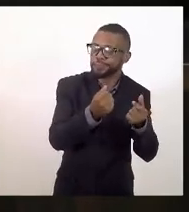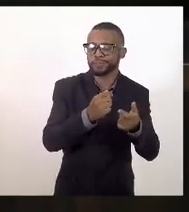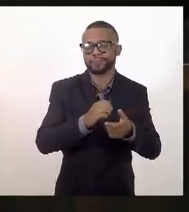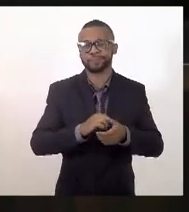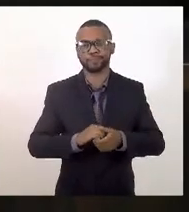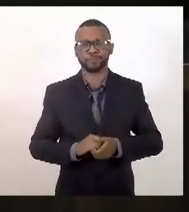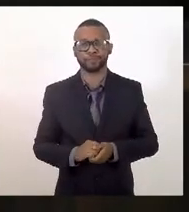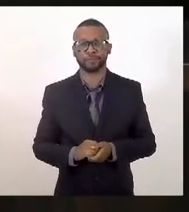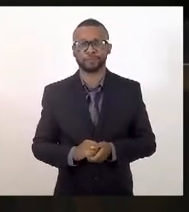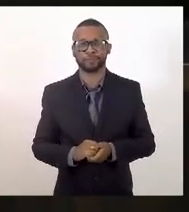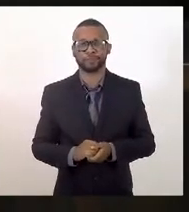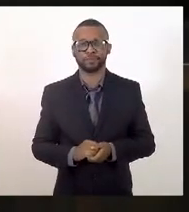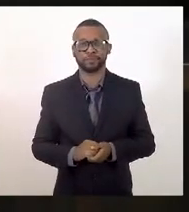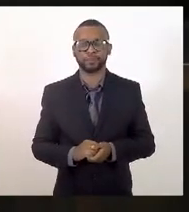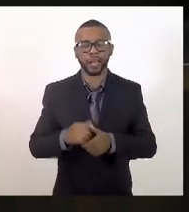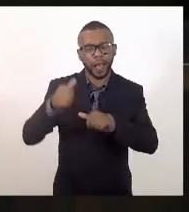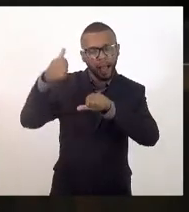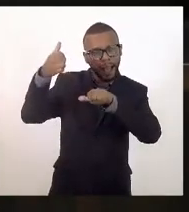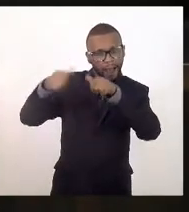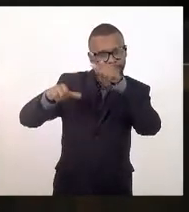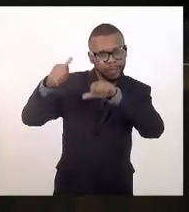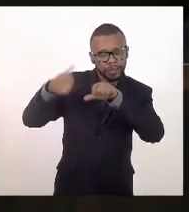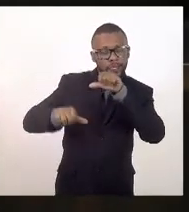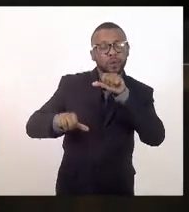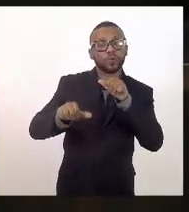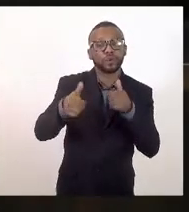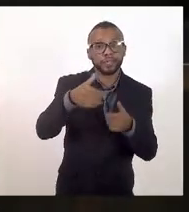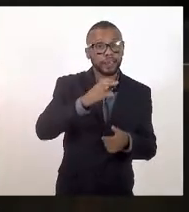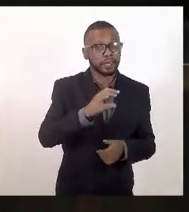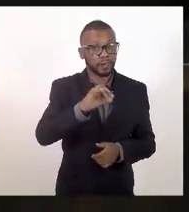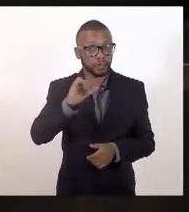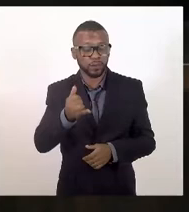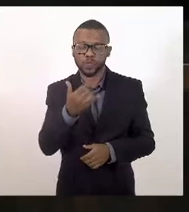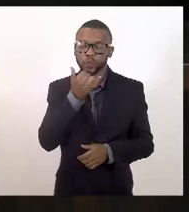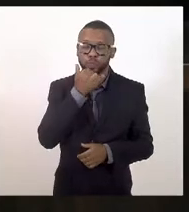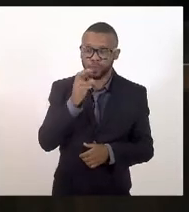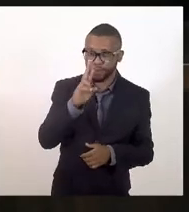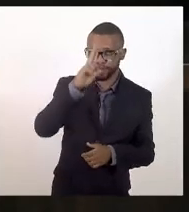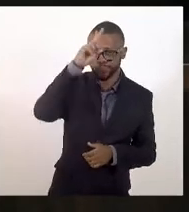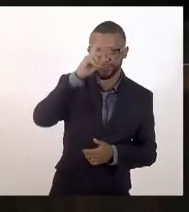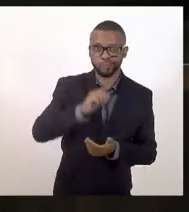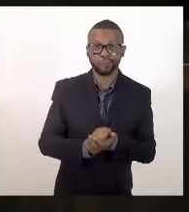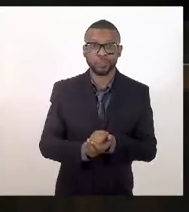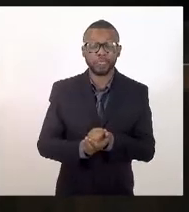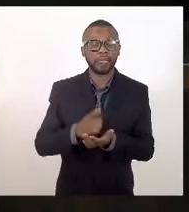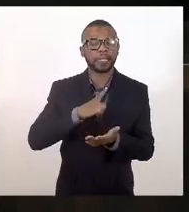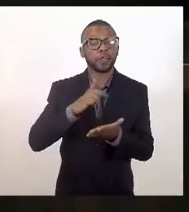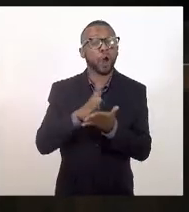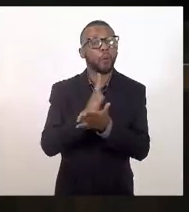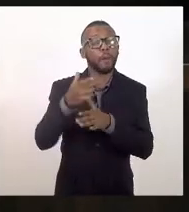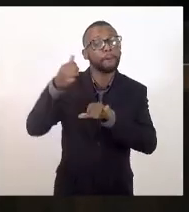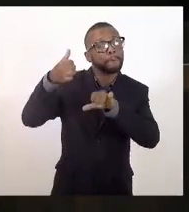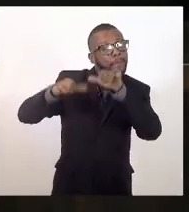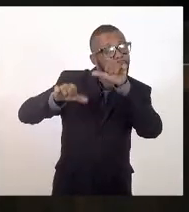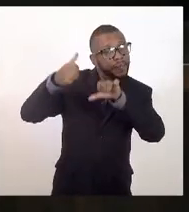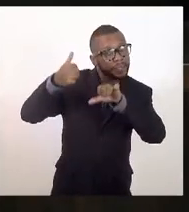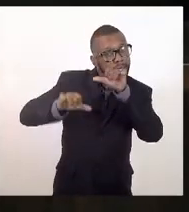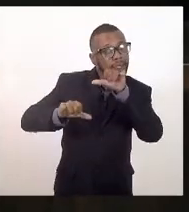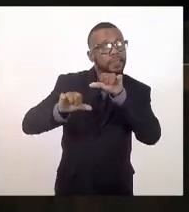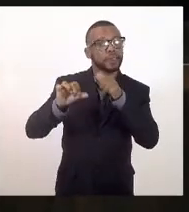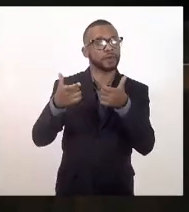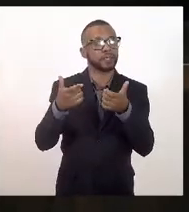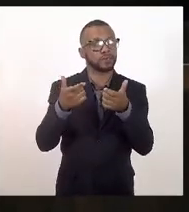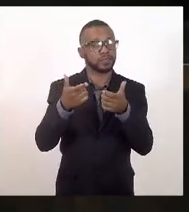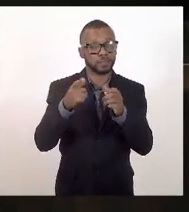providências. Pareceres da Comissão de Constituição e Justiça. Perdão, pendendo de pareceres das comissões de Constituição e Justiça, Defesa dos